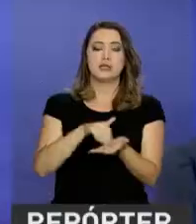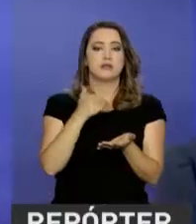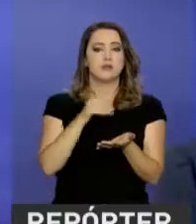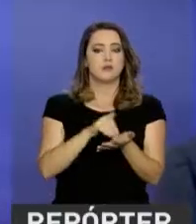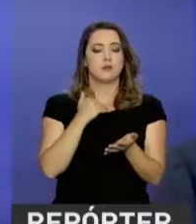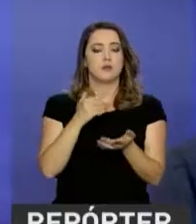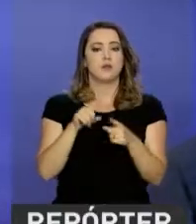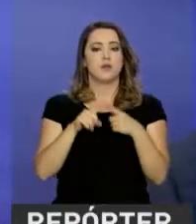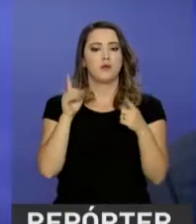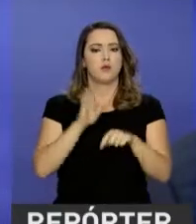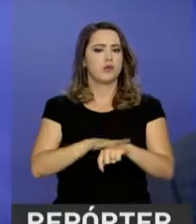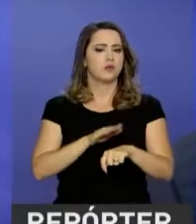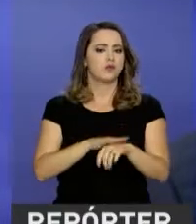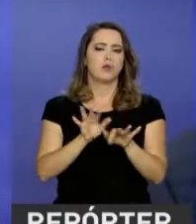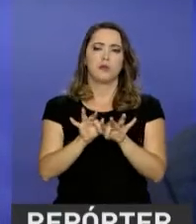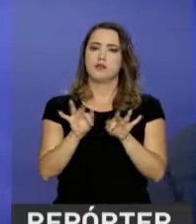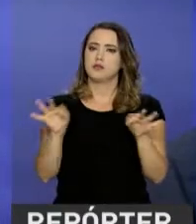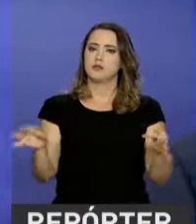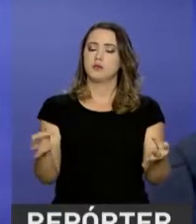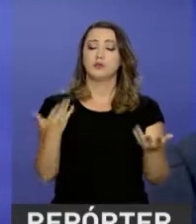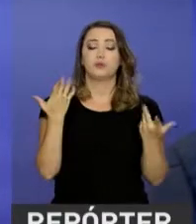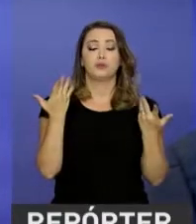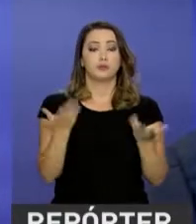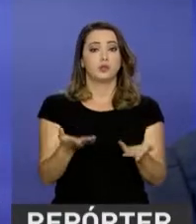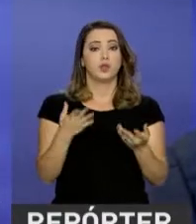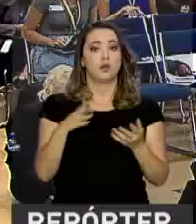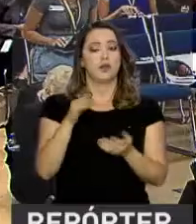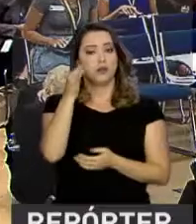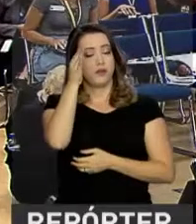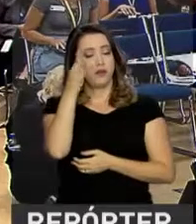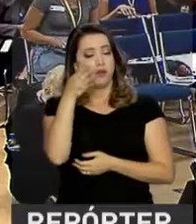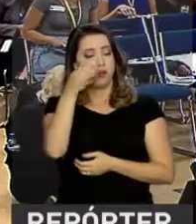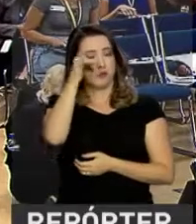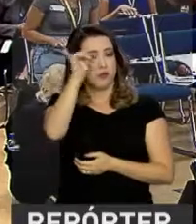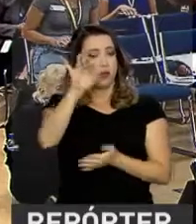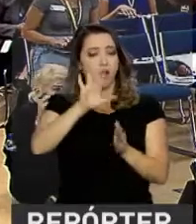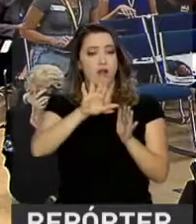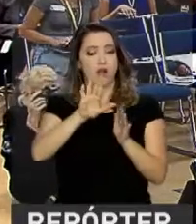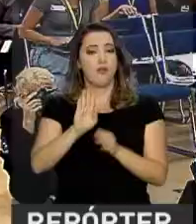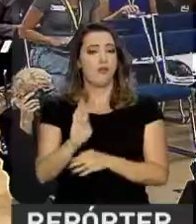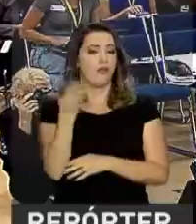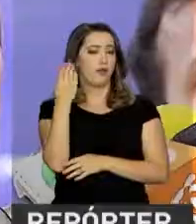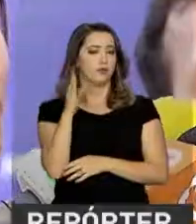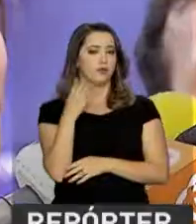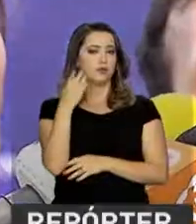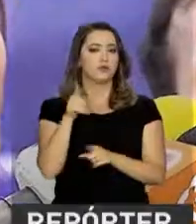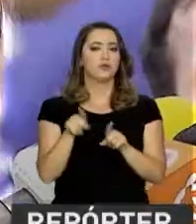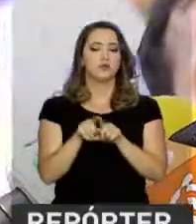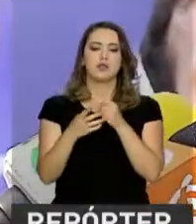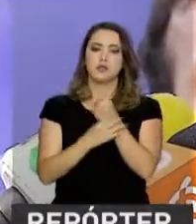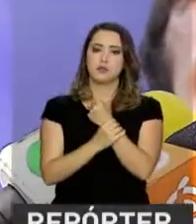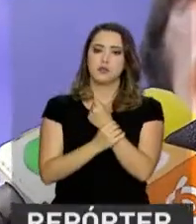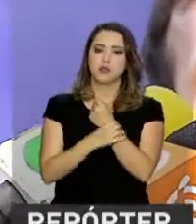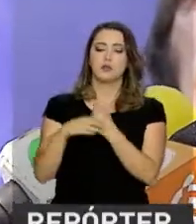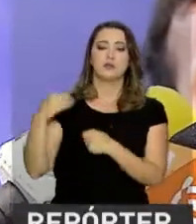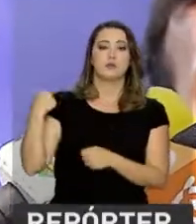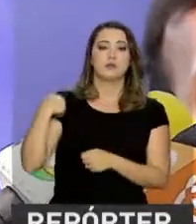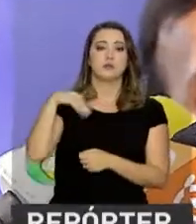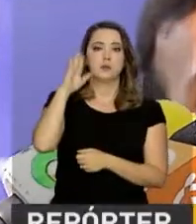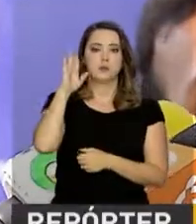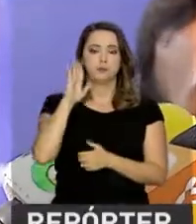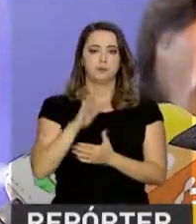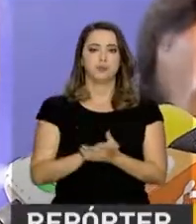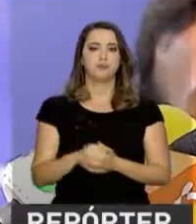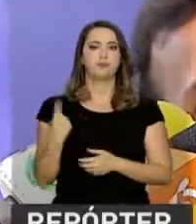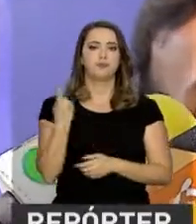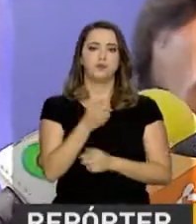inscrição, mas o processo é simplificado. Para evitar fraude, a segurança também será reforçada. Já estivemos com a direção